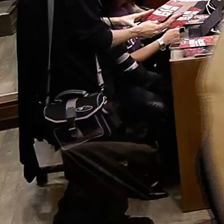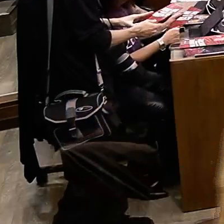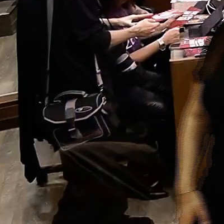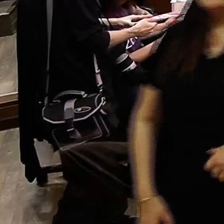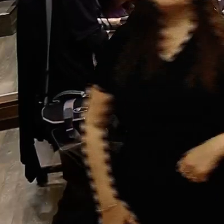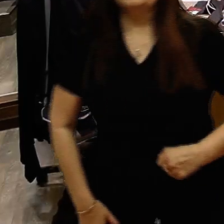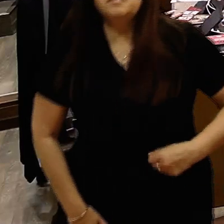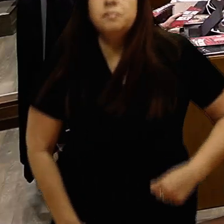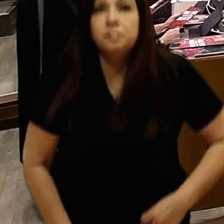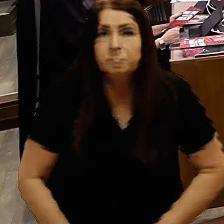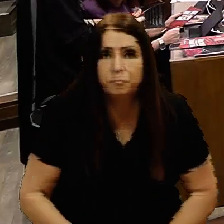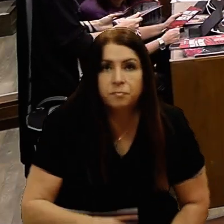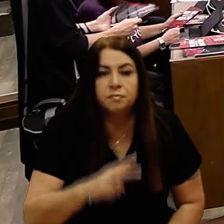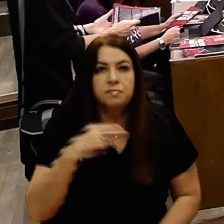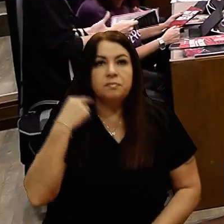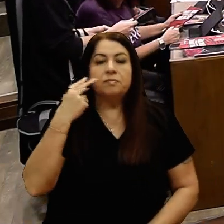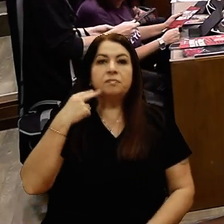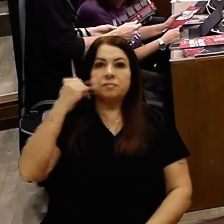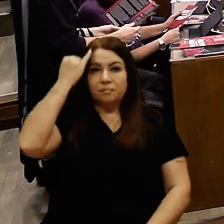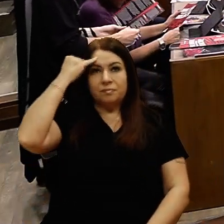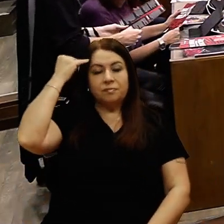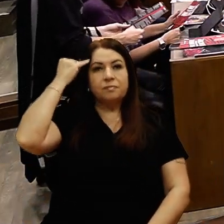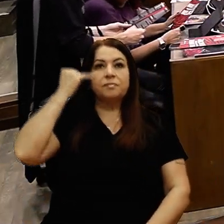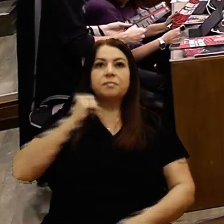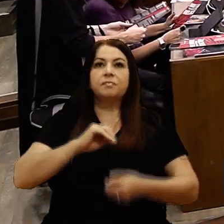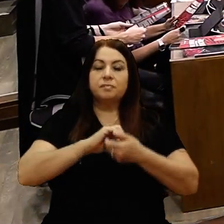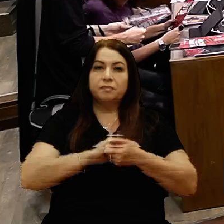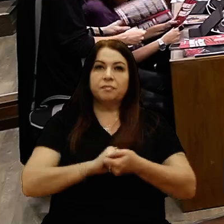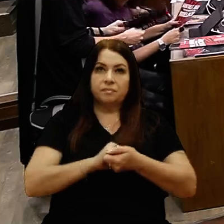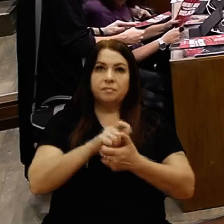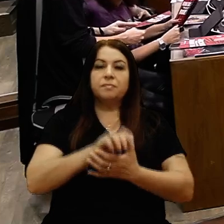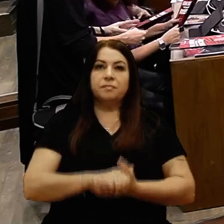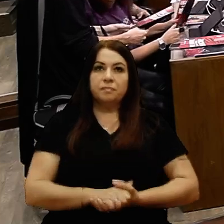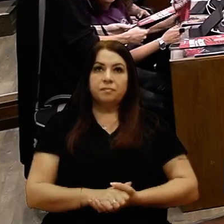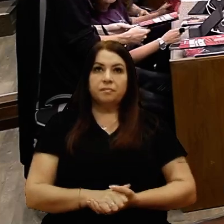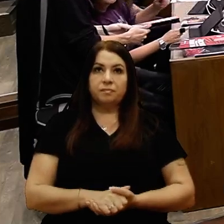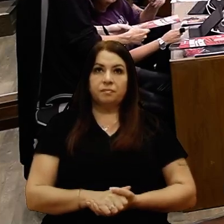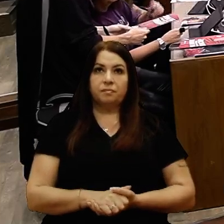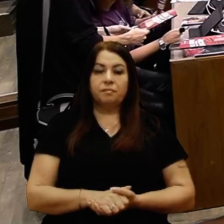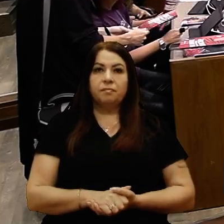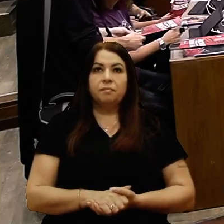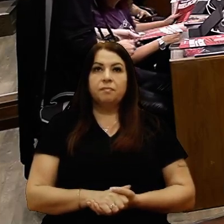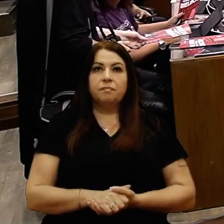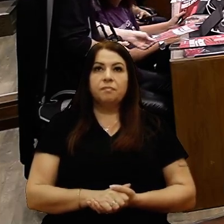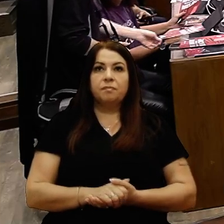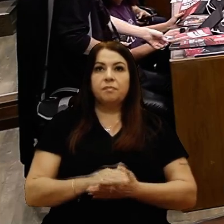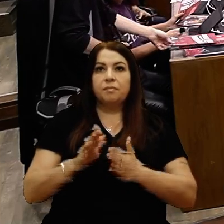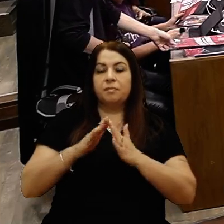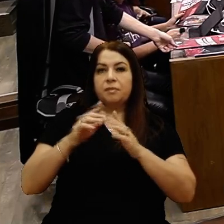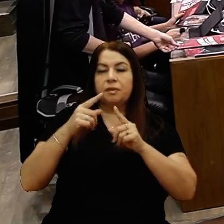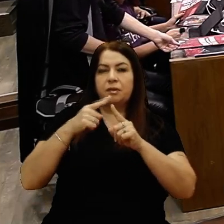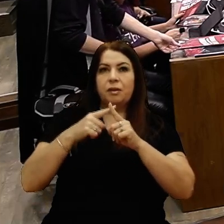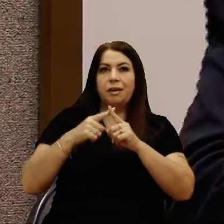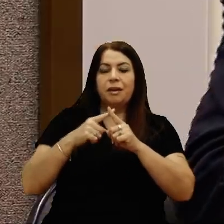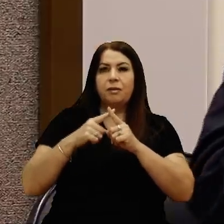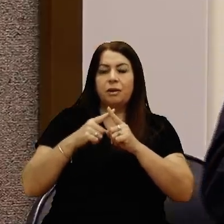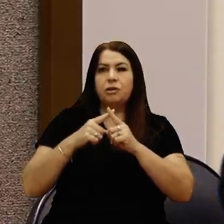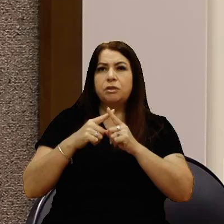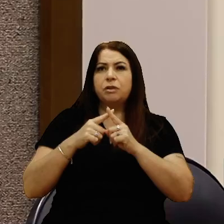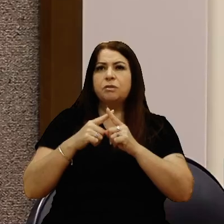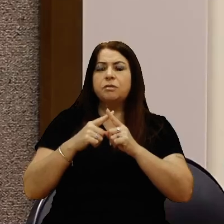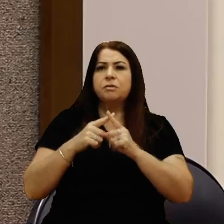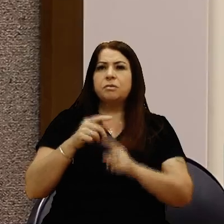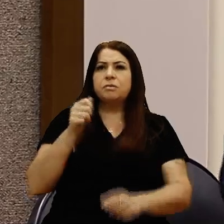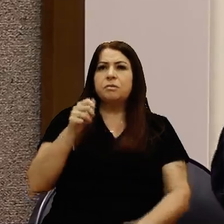palavra, vereador Zé D'Ambrosio. Senhor presidente, quero saudar a Igreja Adventista, que está aí, o